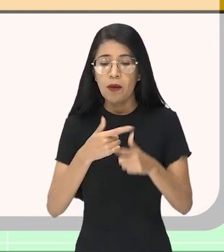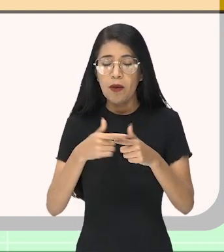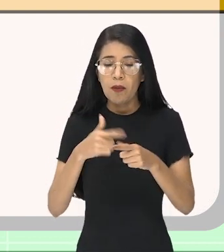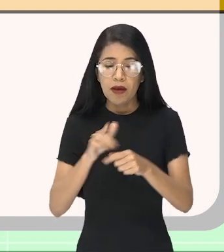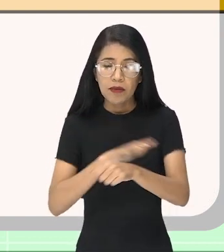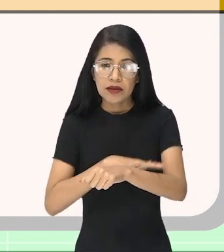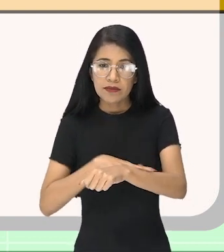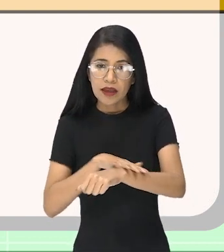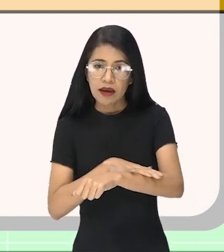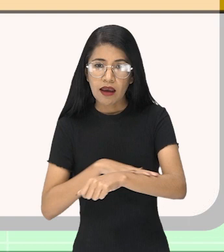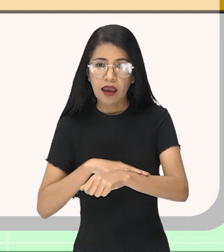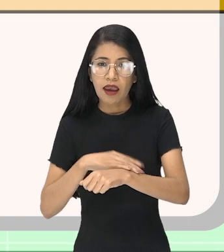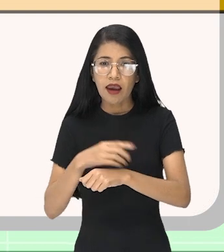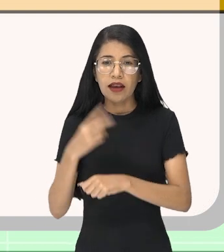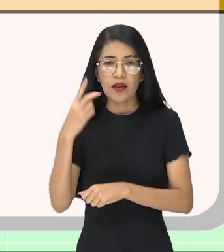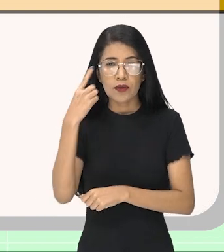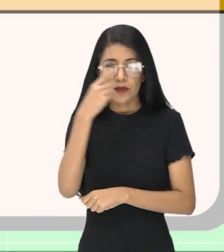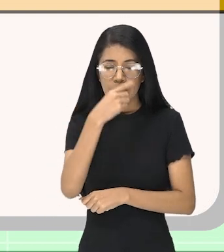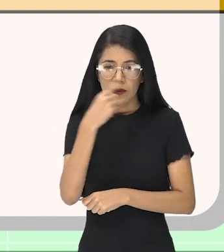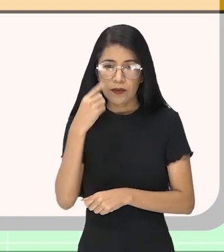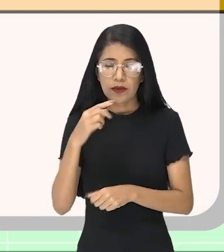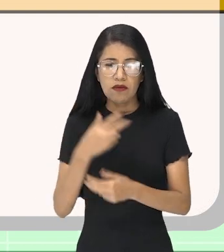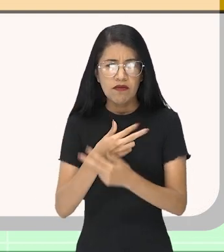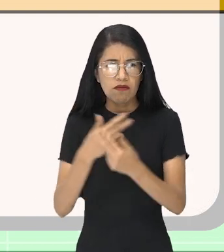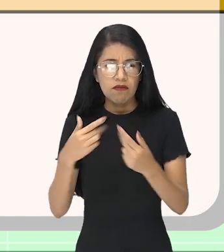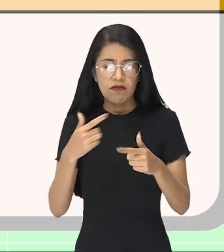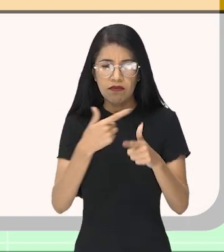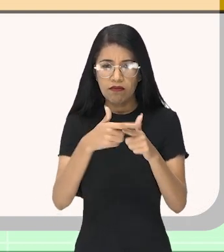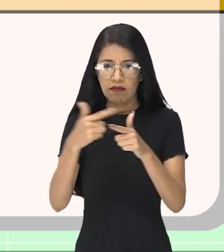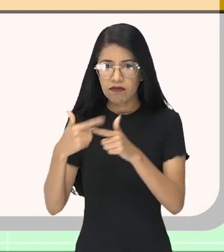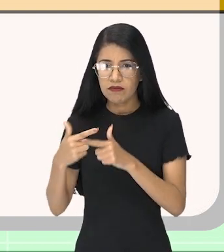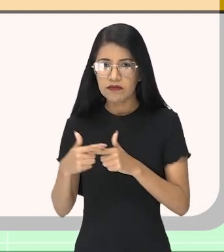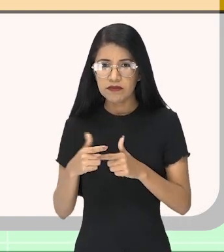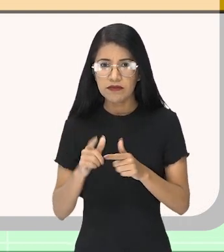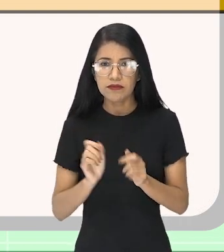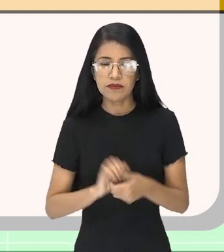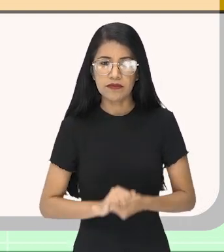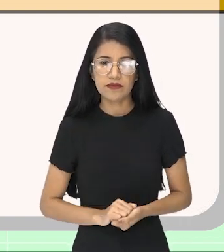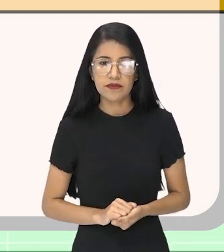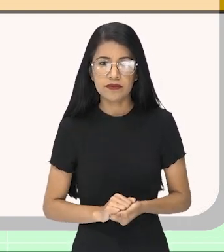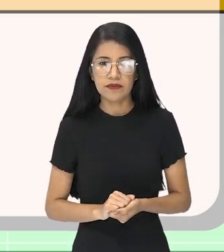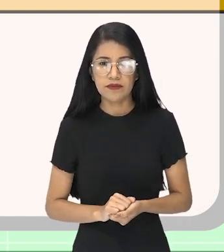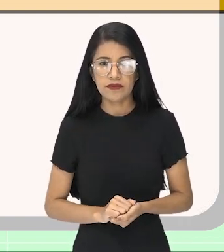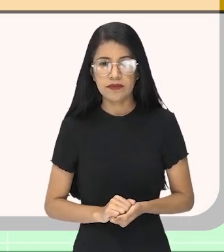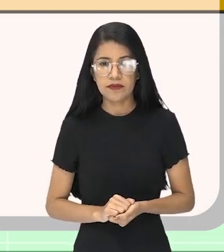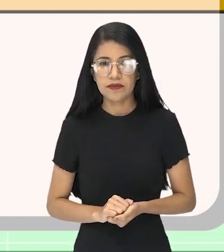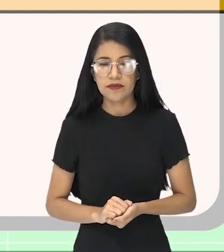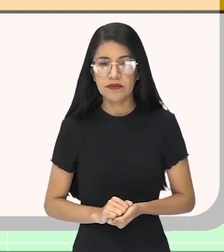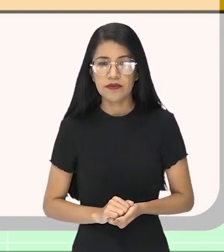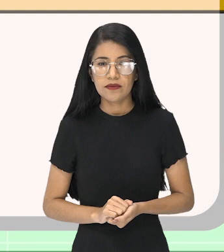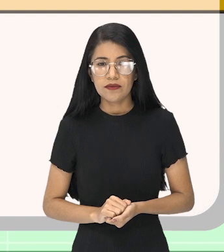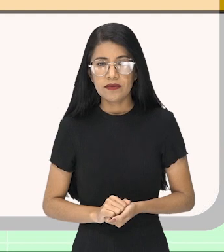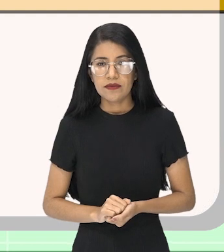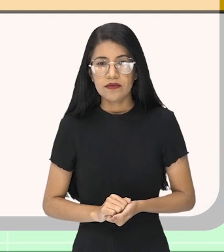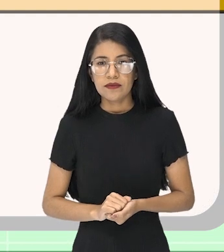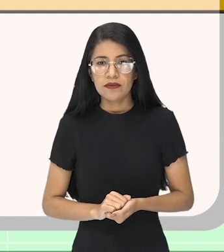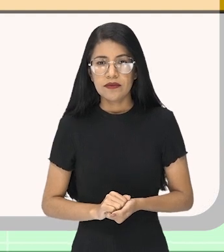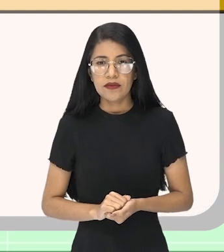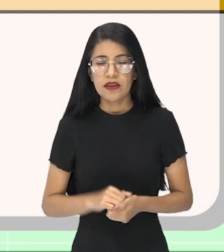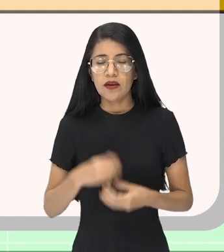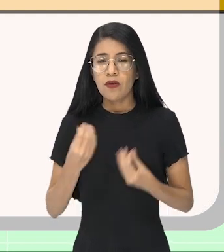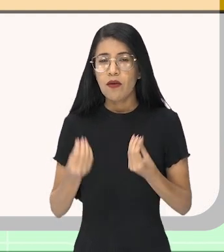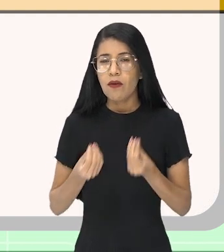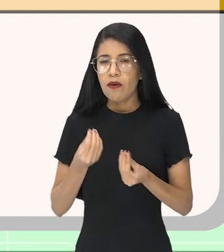pele, problemas na visão, entre outras manifestações clínicas. A maneira de